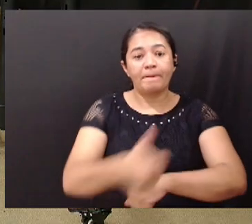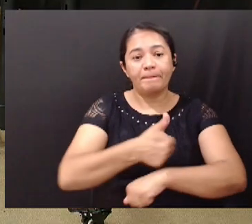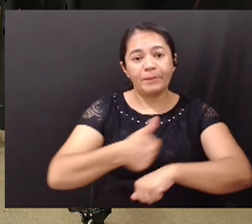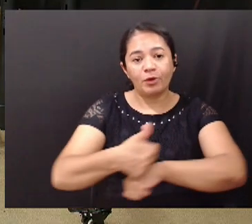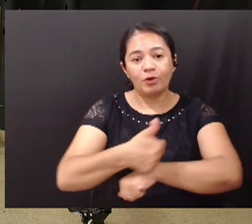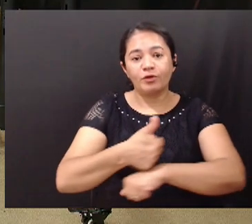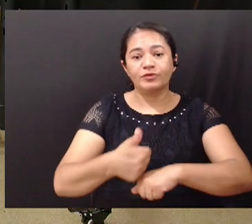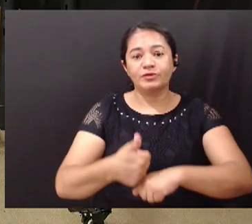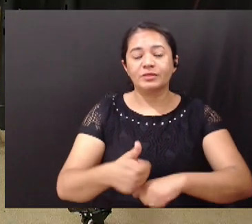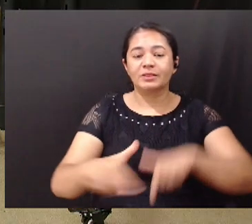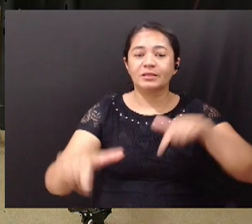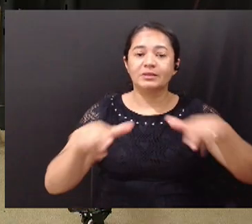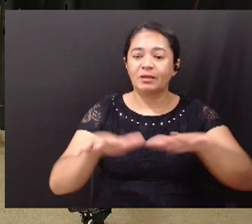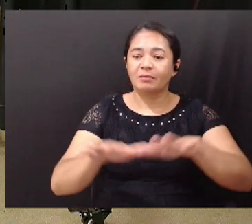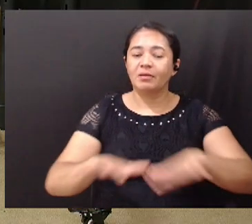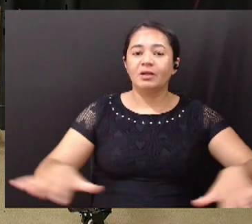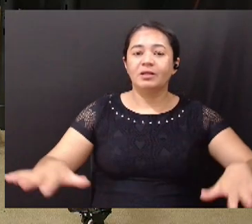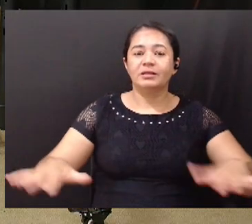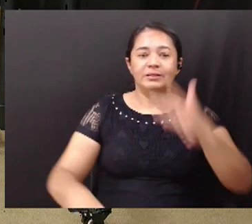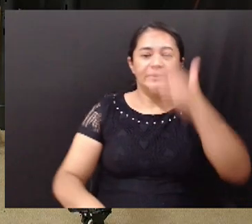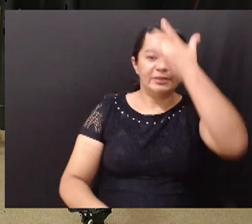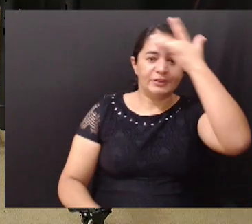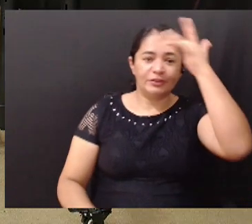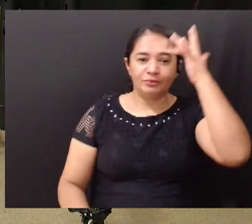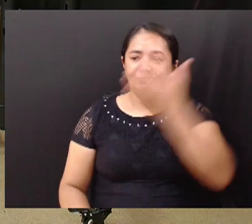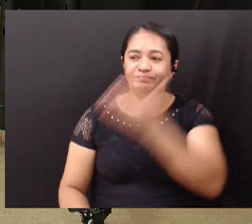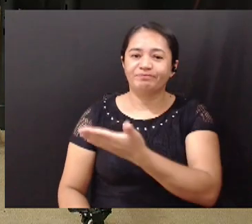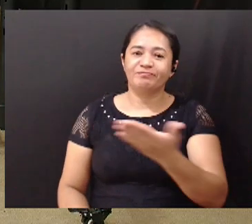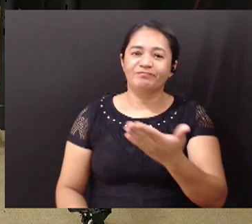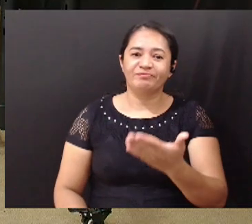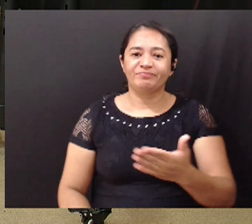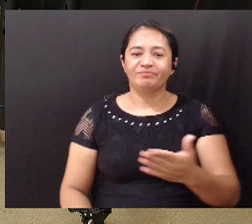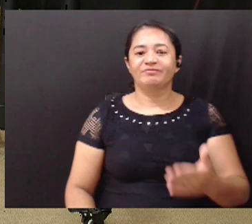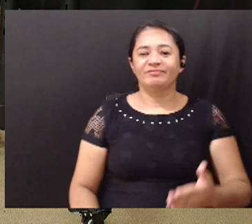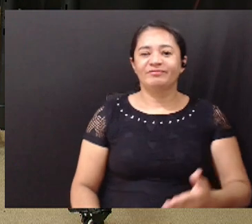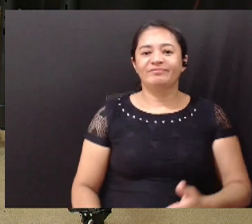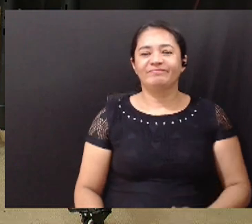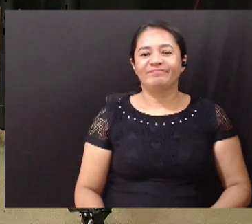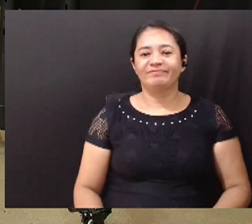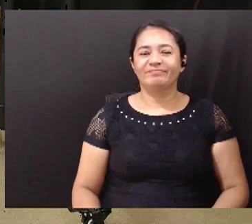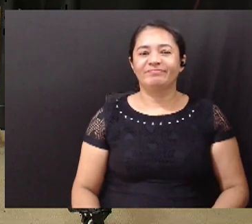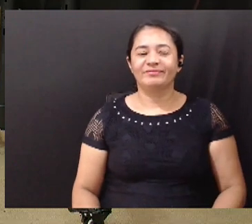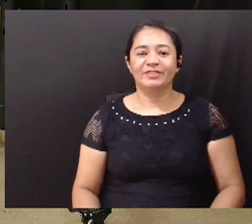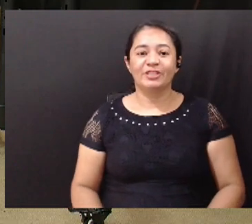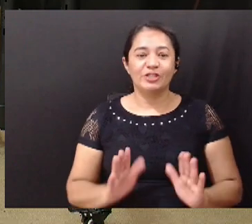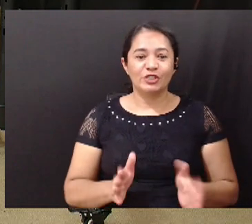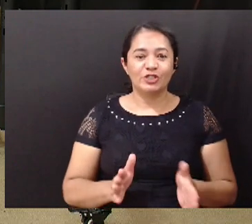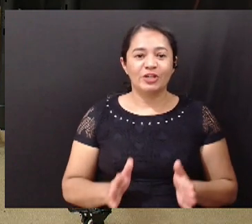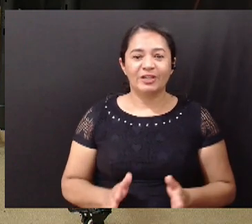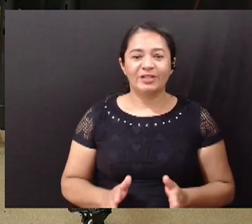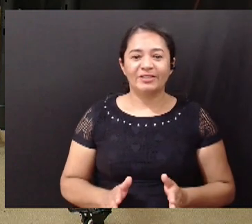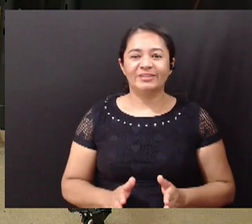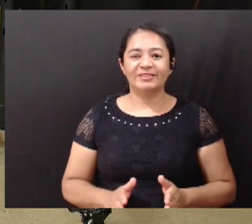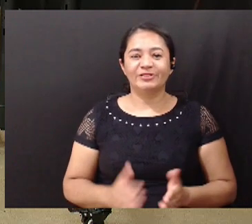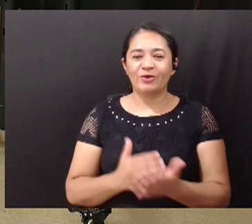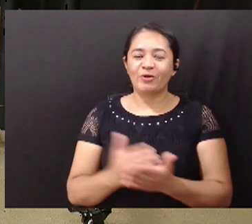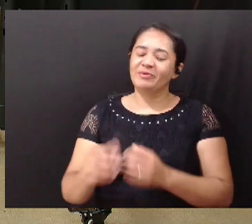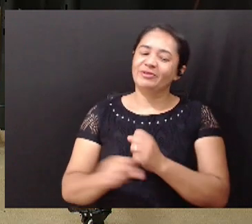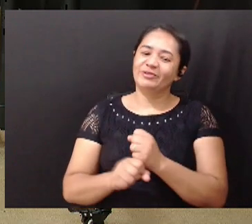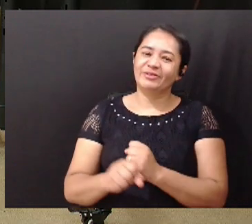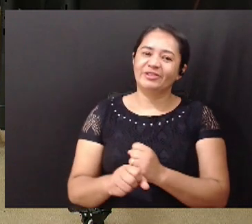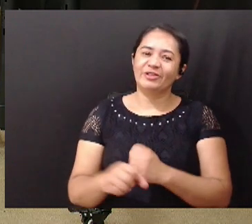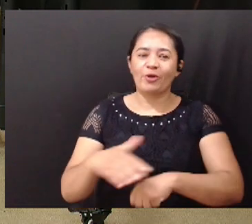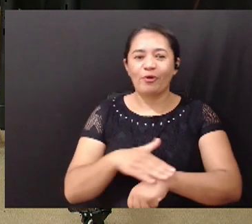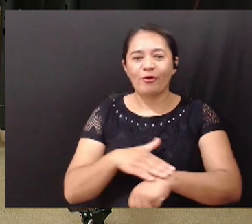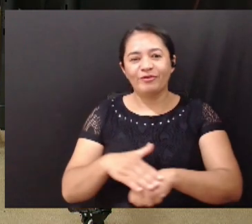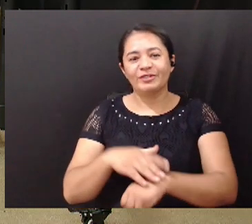na linha de frente da saúde mental, e vocês se dispor assim tão cedo, né, e logo no início do ano para vir conversar com a gente